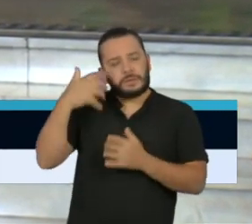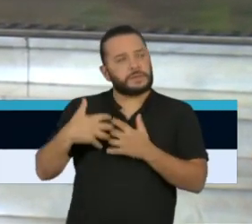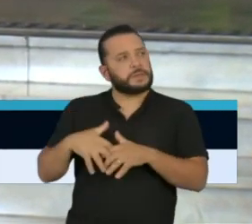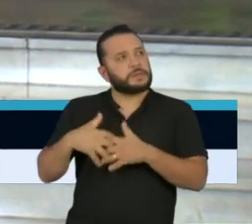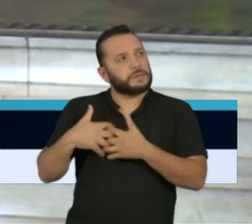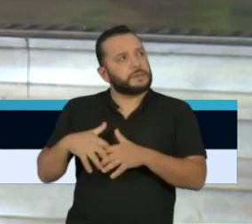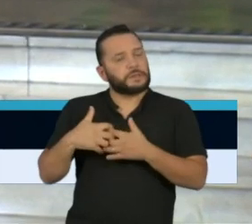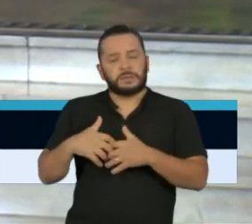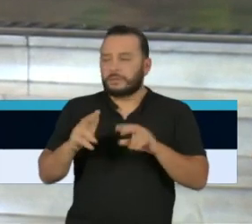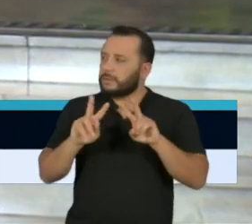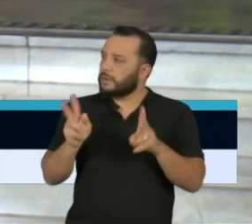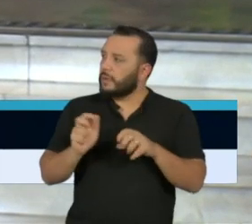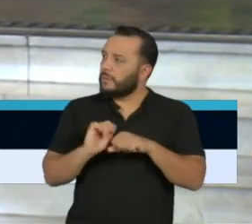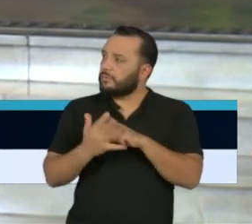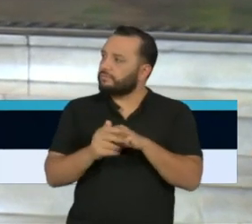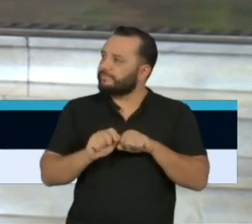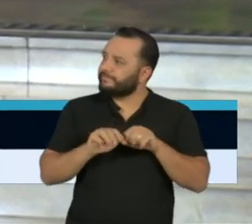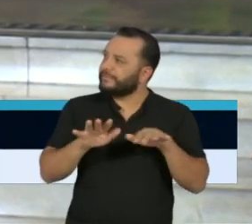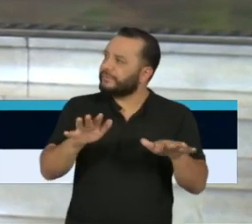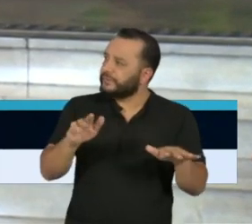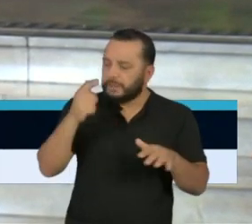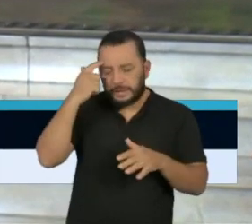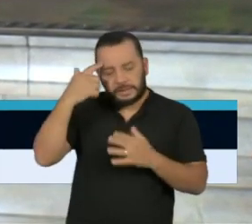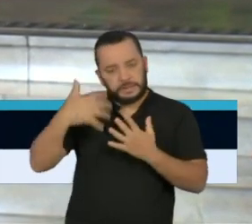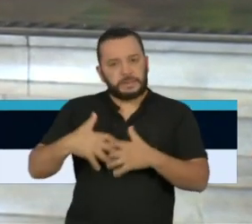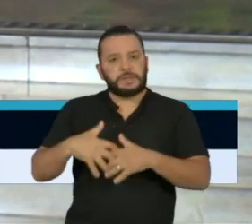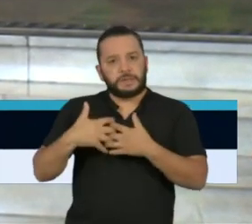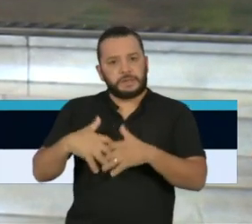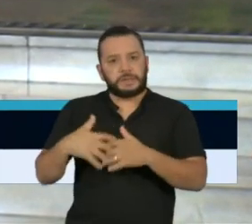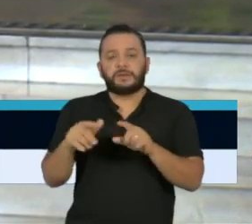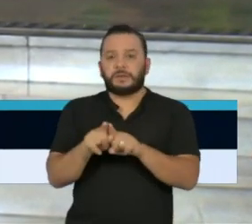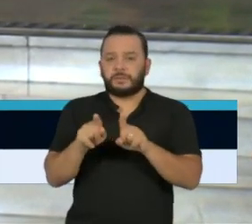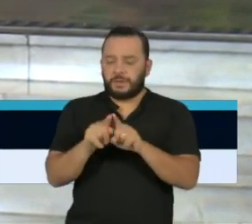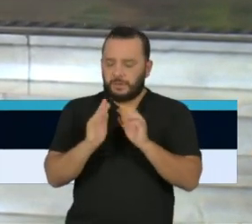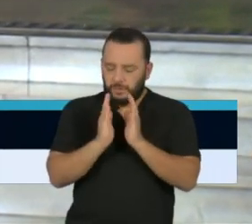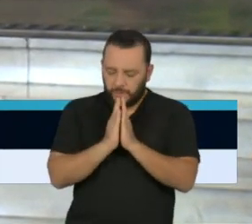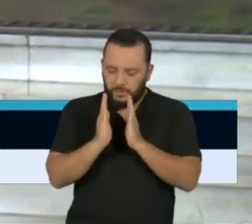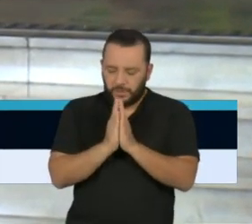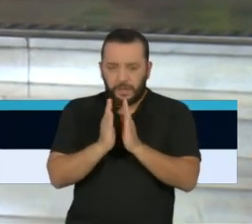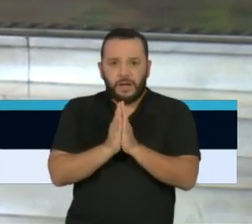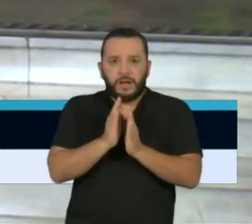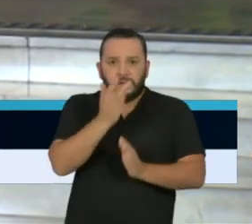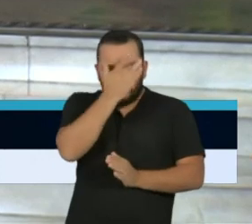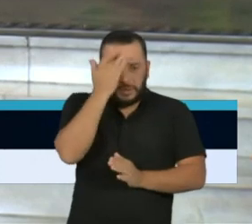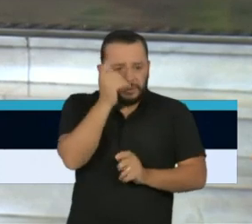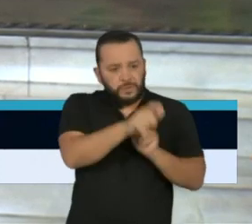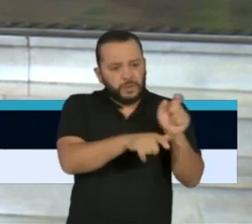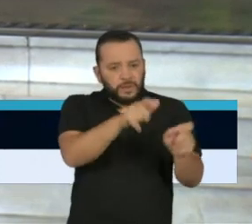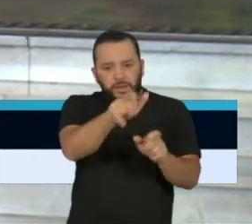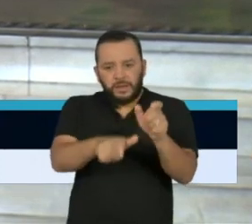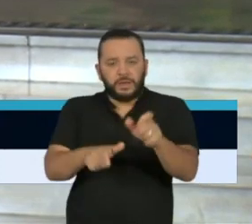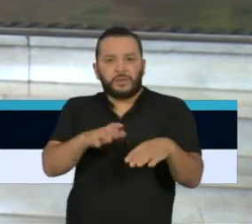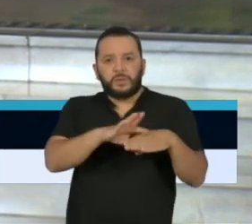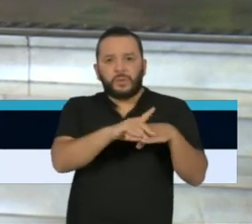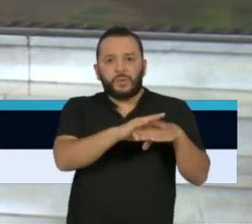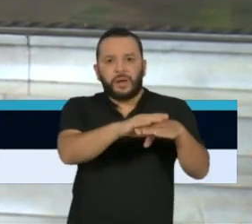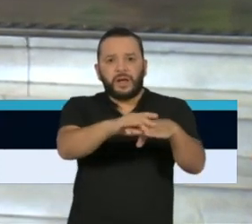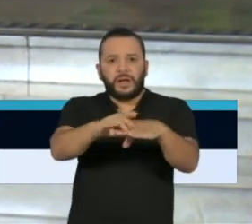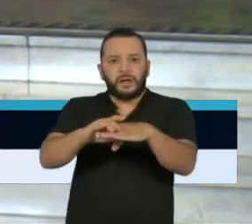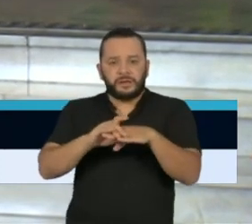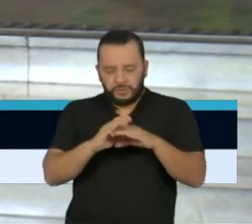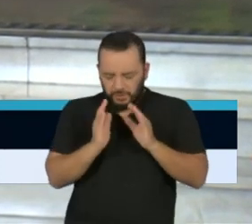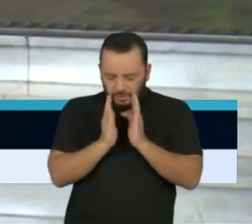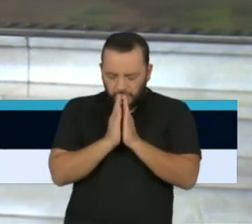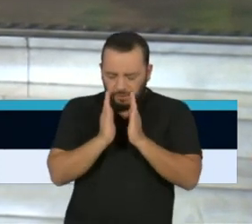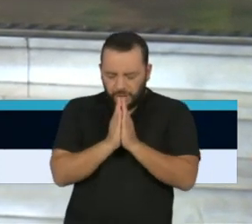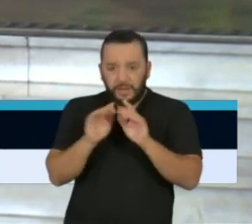essa pandemia e orar por aqueles que estão doentes, orar também pelos